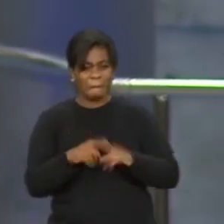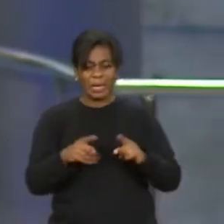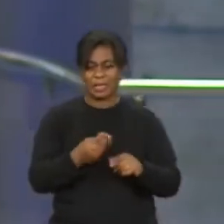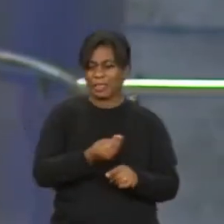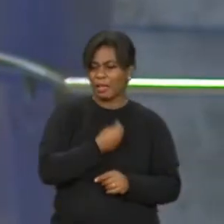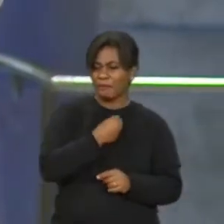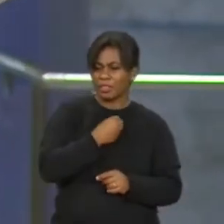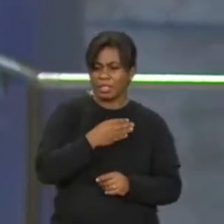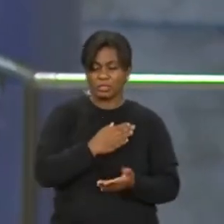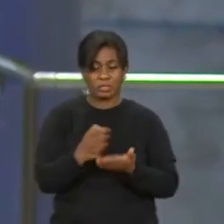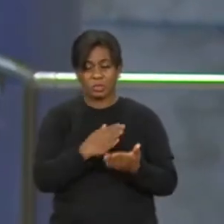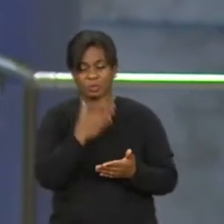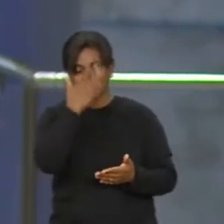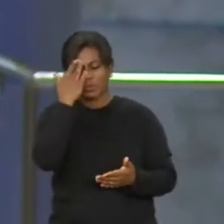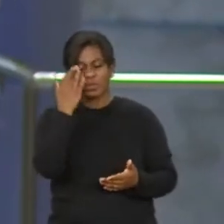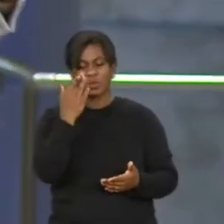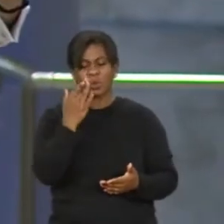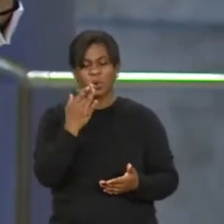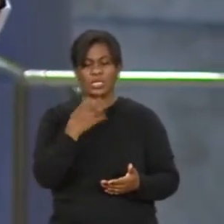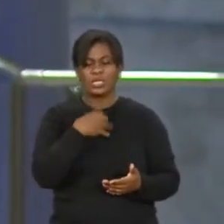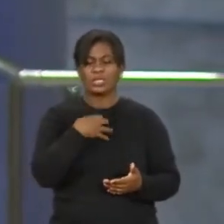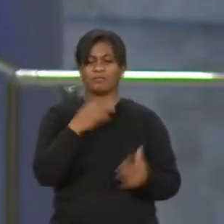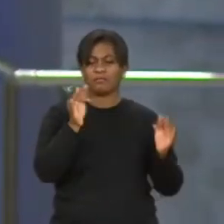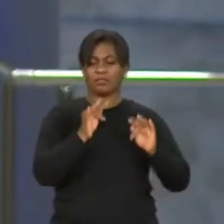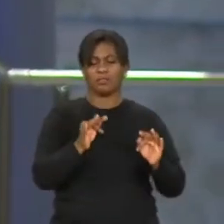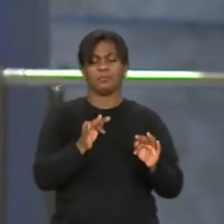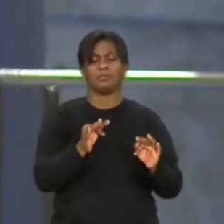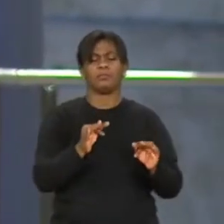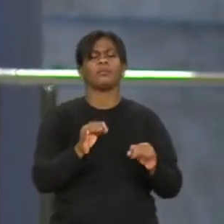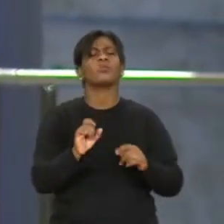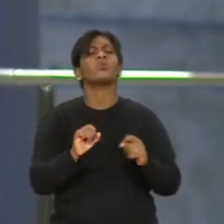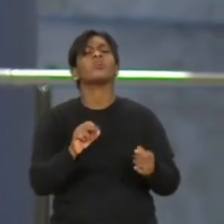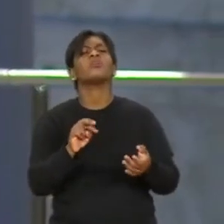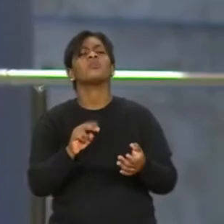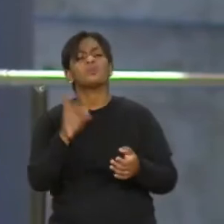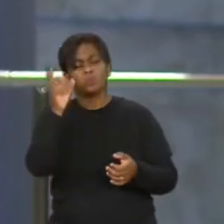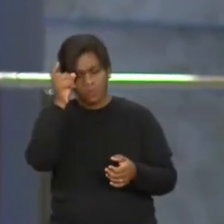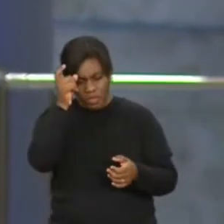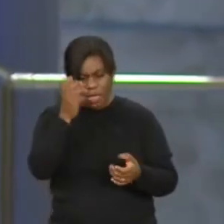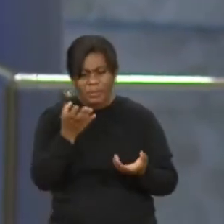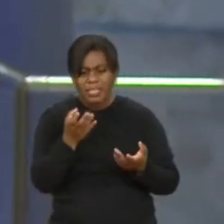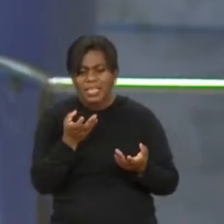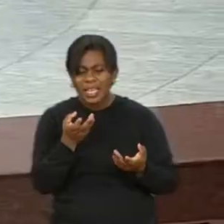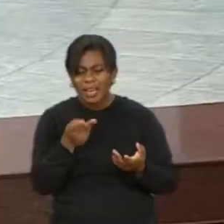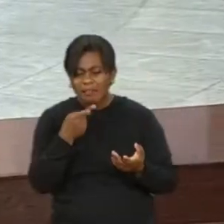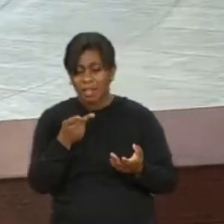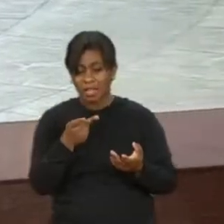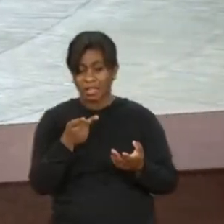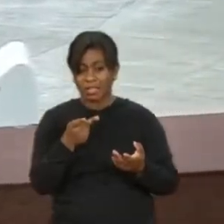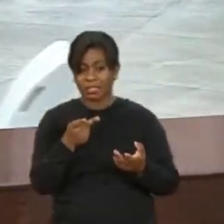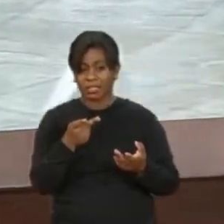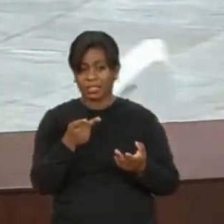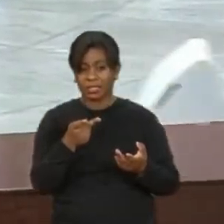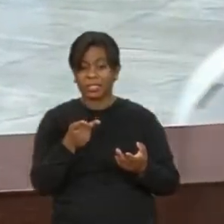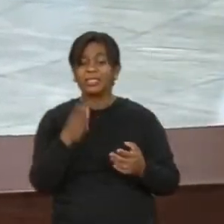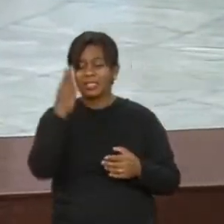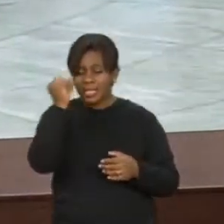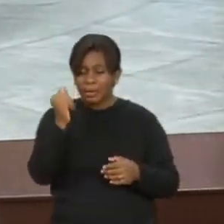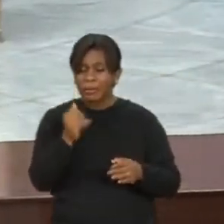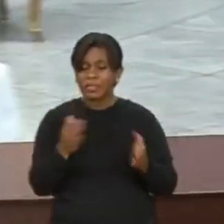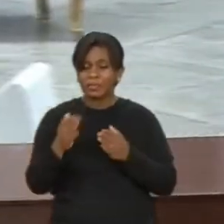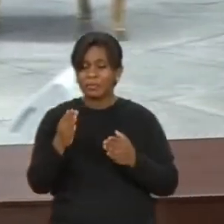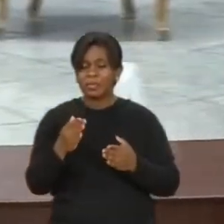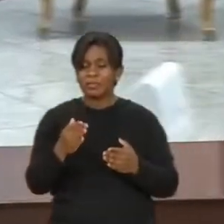Ele sabe que nesse momento de altar, nós temos que provar, se cremos ou não,